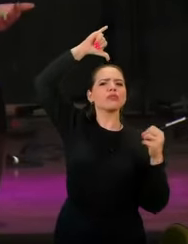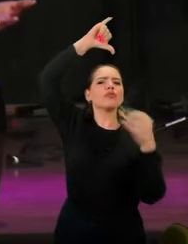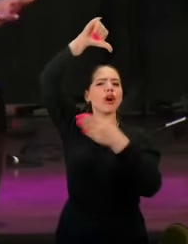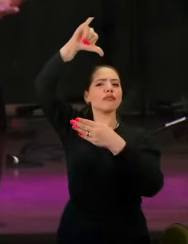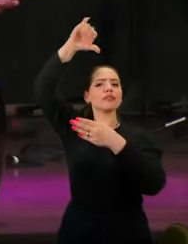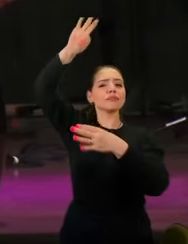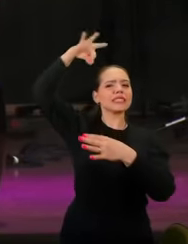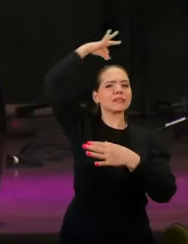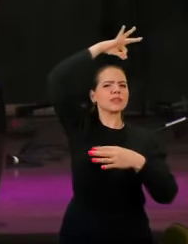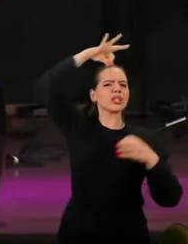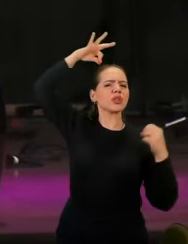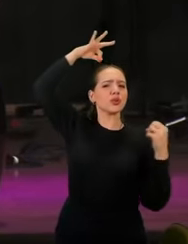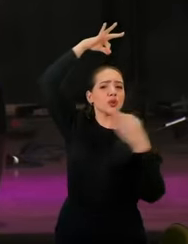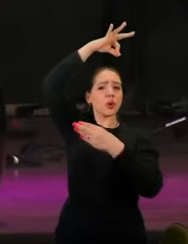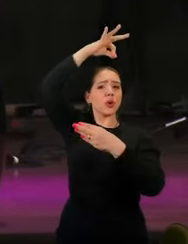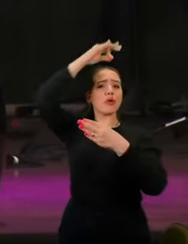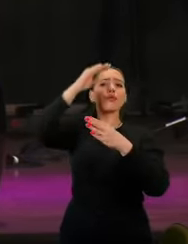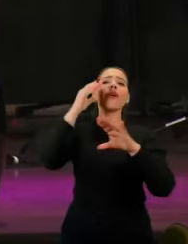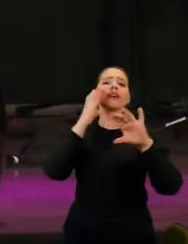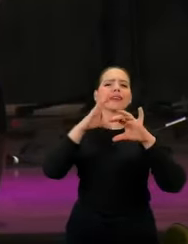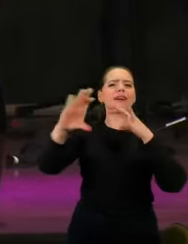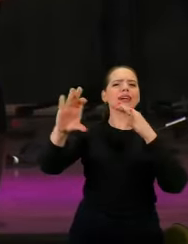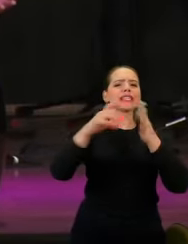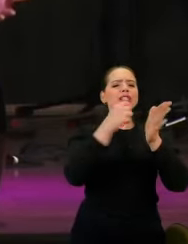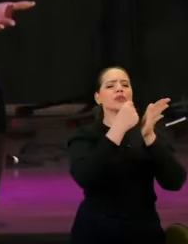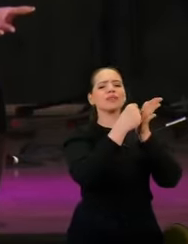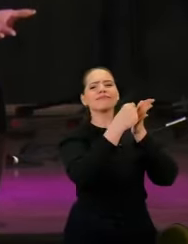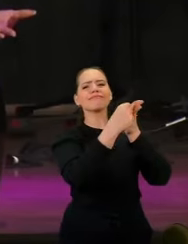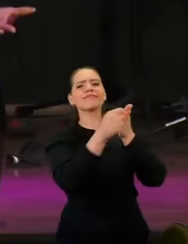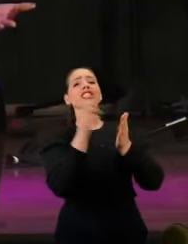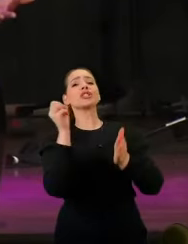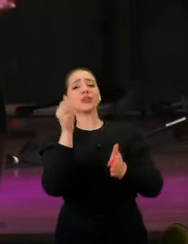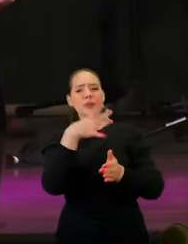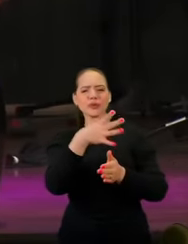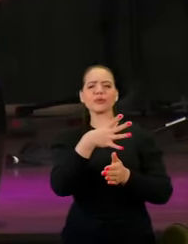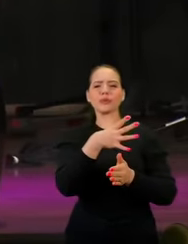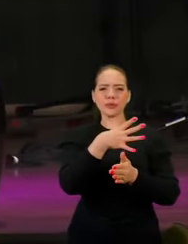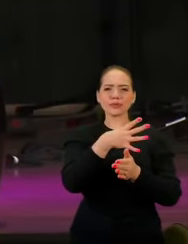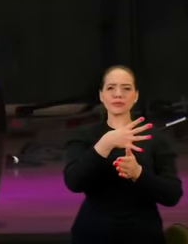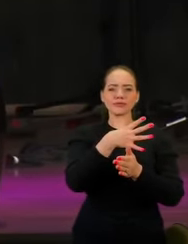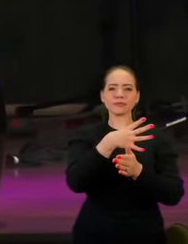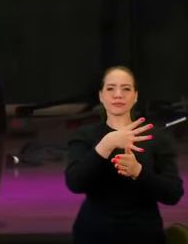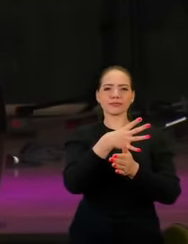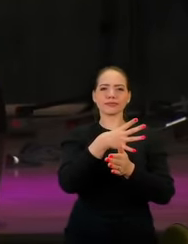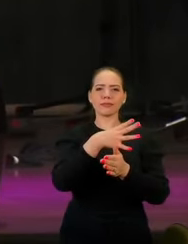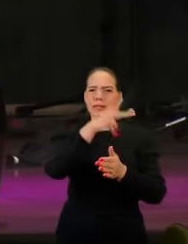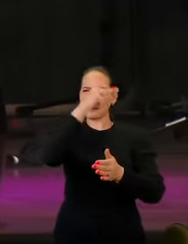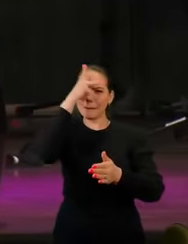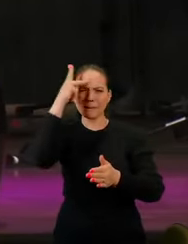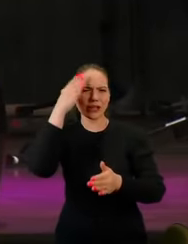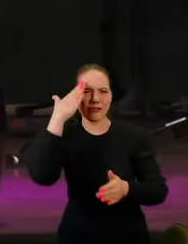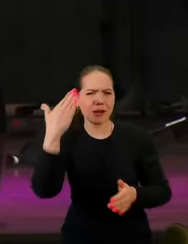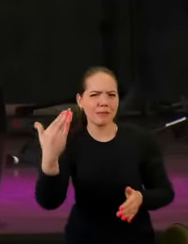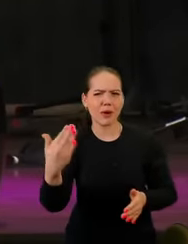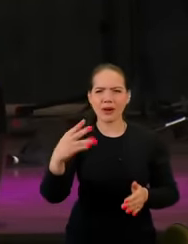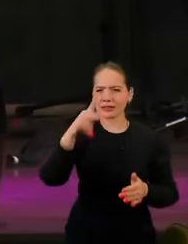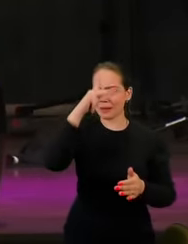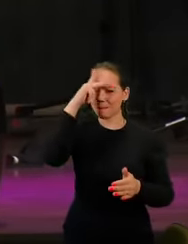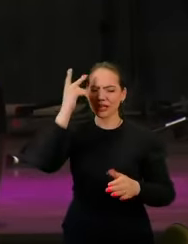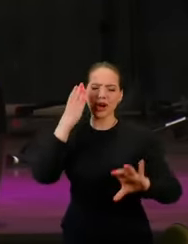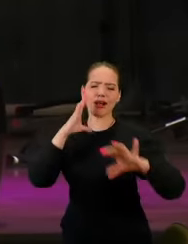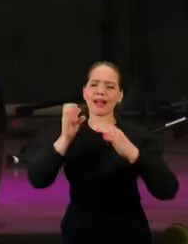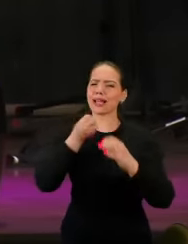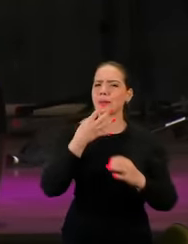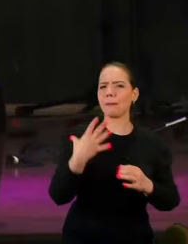para aqueles que procuram homens e mulheres refúgio. Não, não, para aqueles que fecham a porta do seu quarto com o seu instrumento e começam a